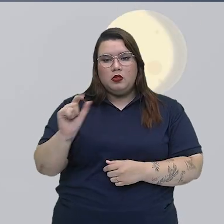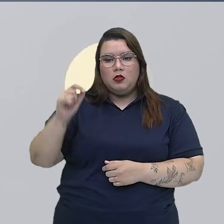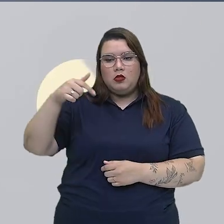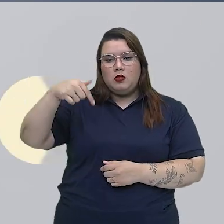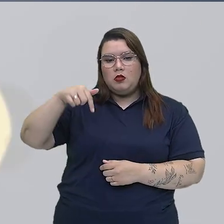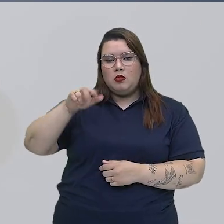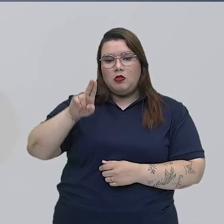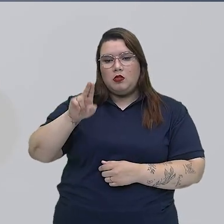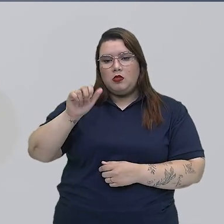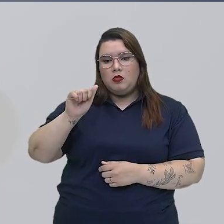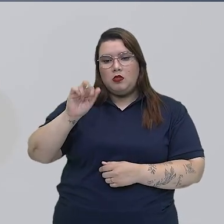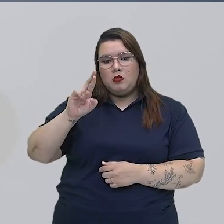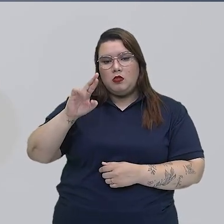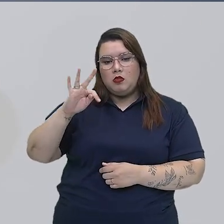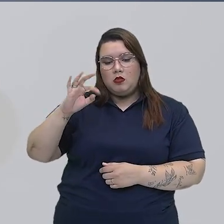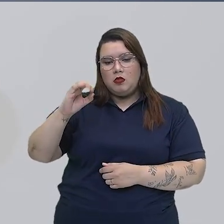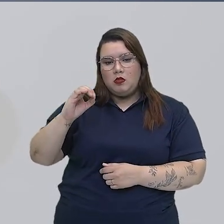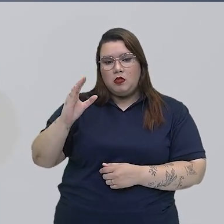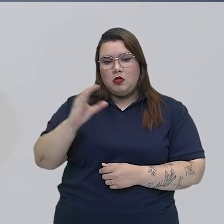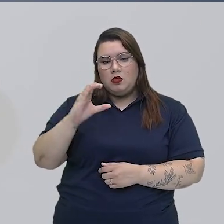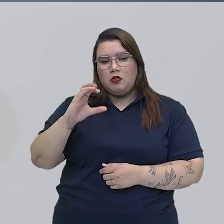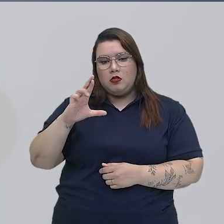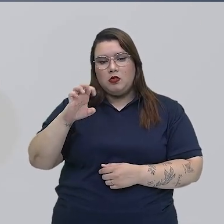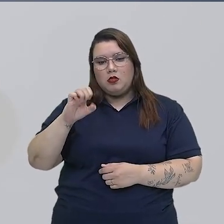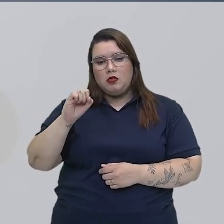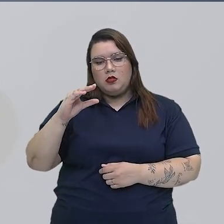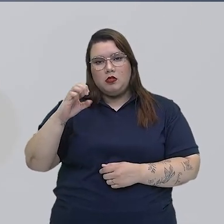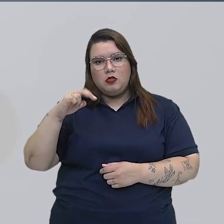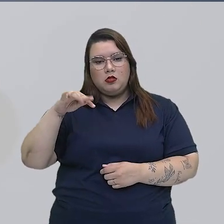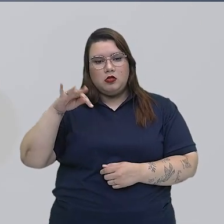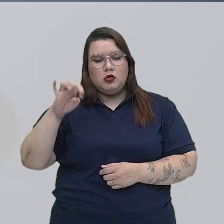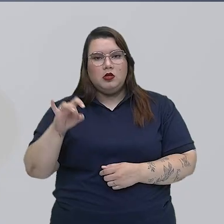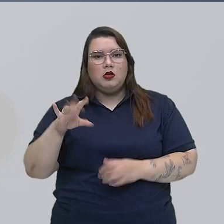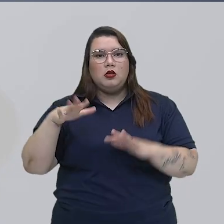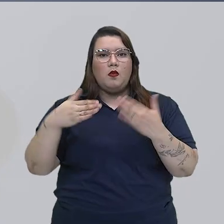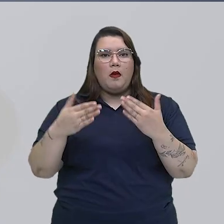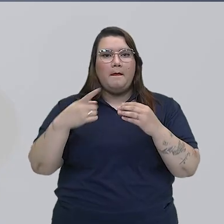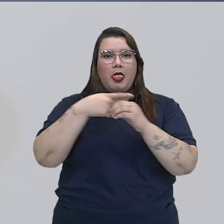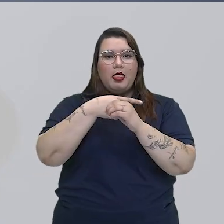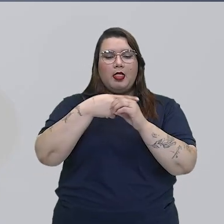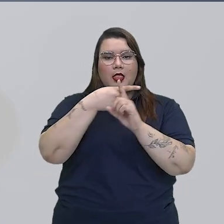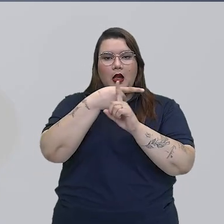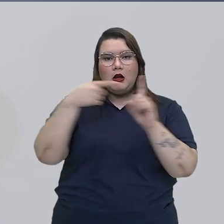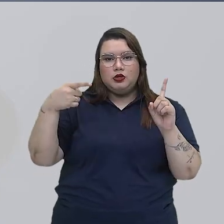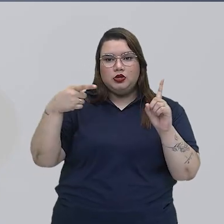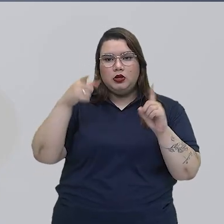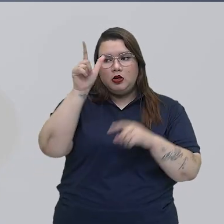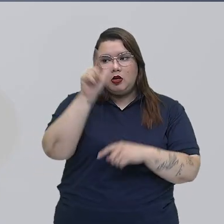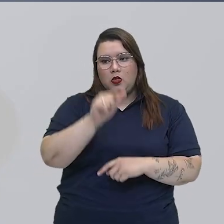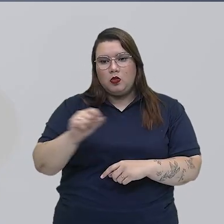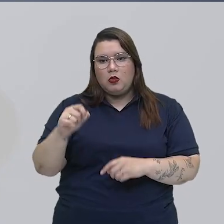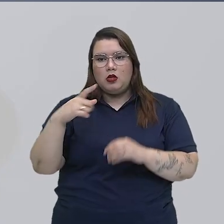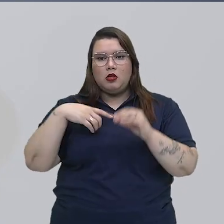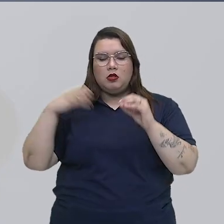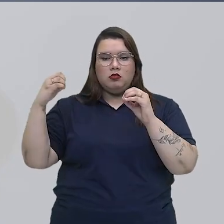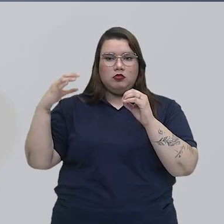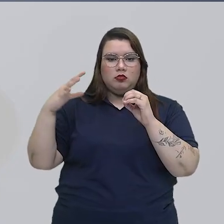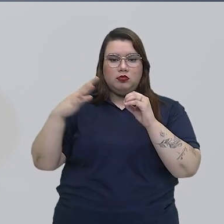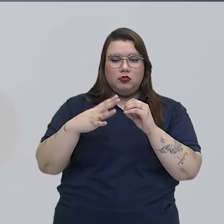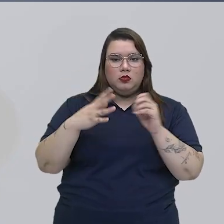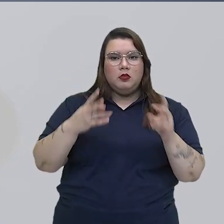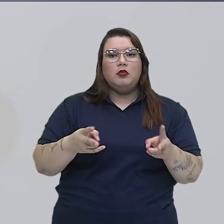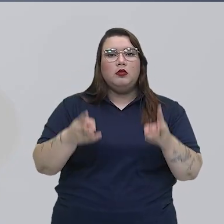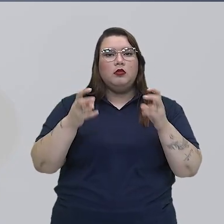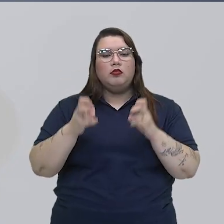onde nós vamos verificar que metade da face da Lua está iluminada. O que